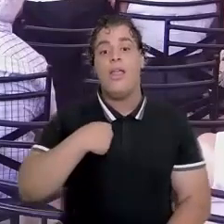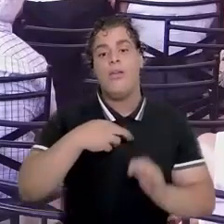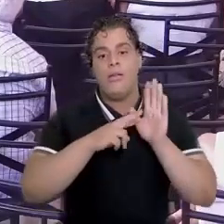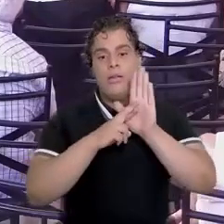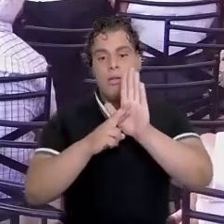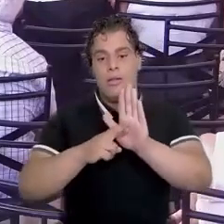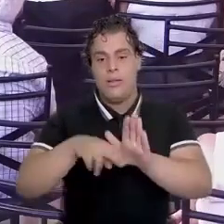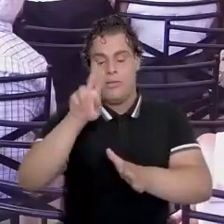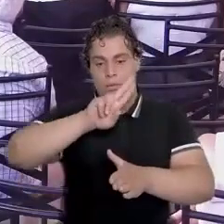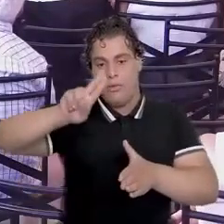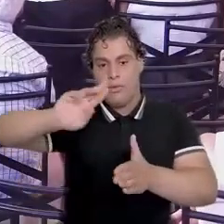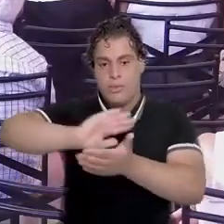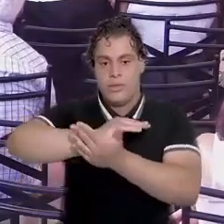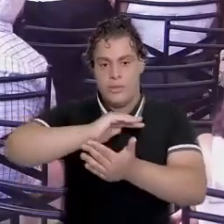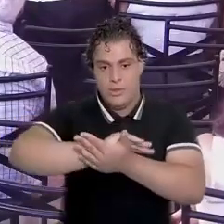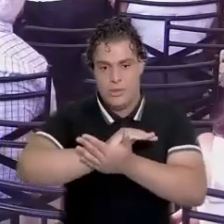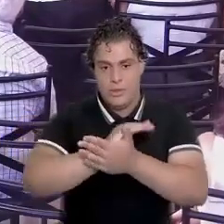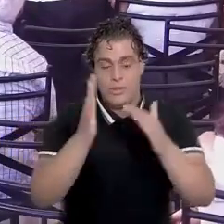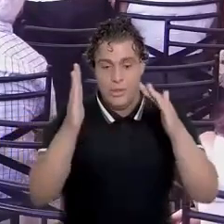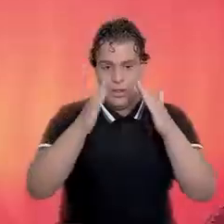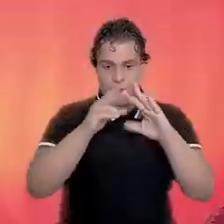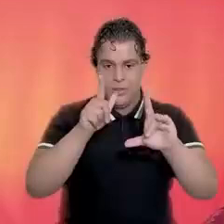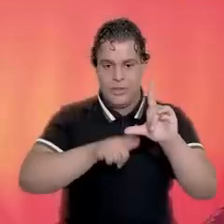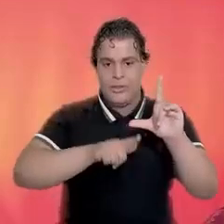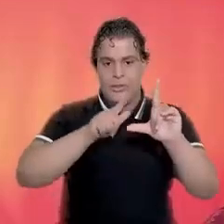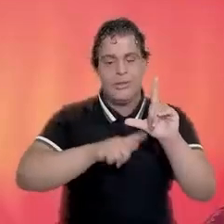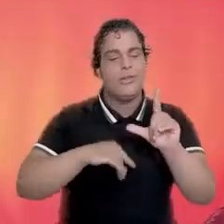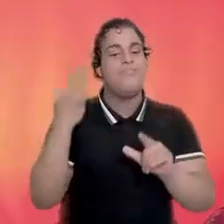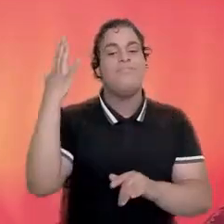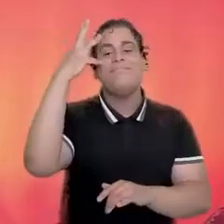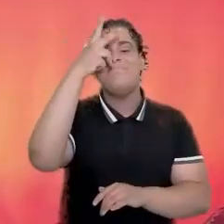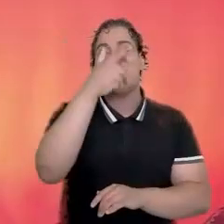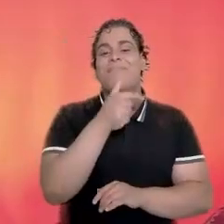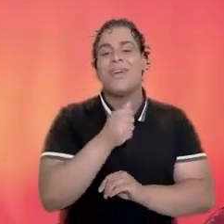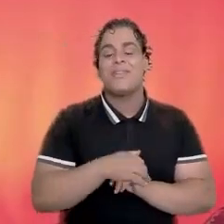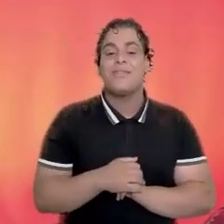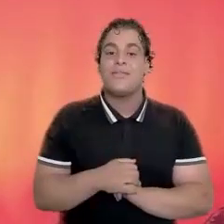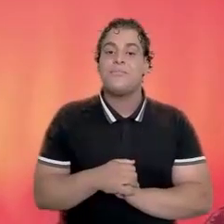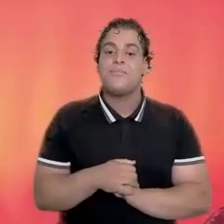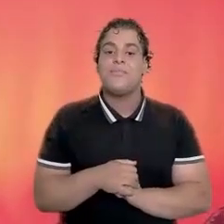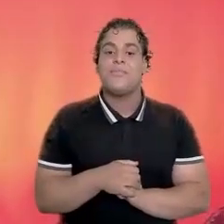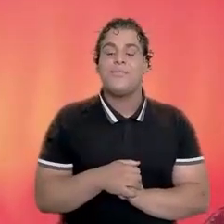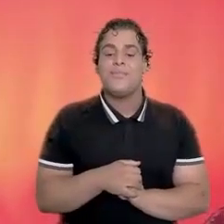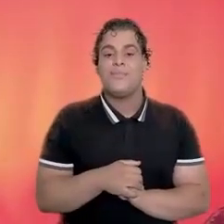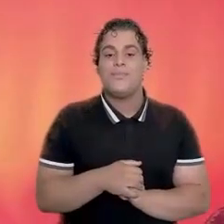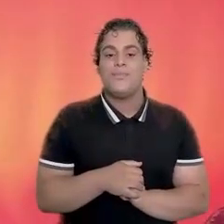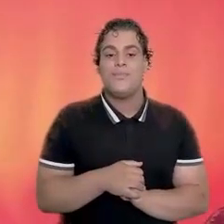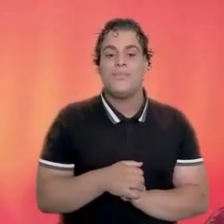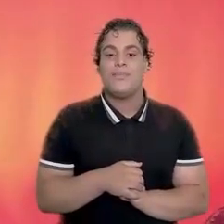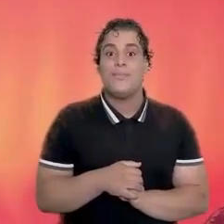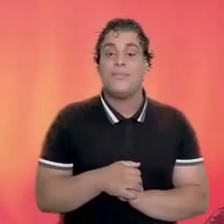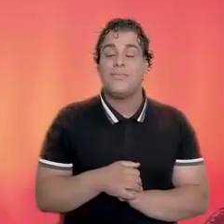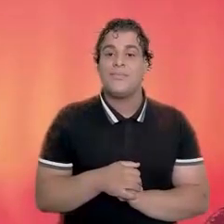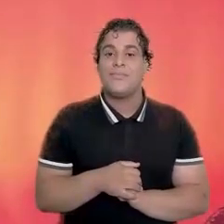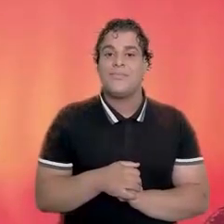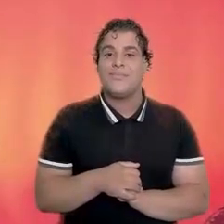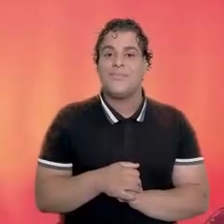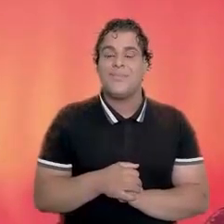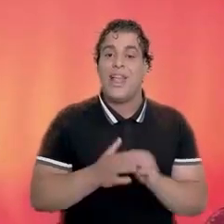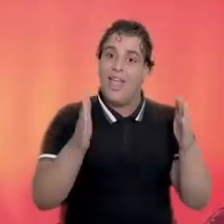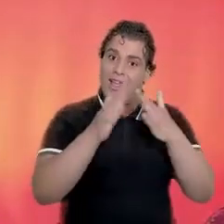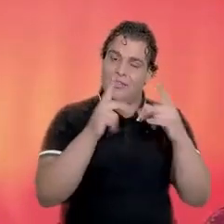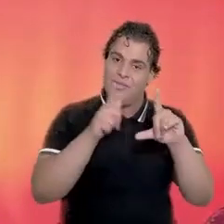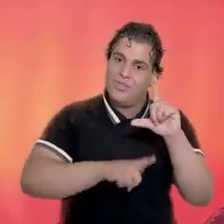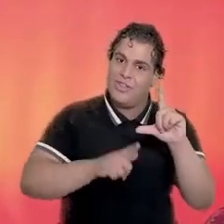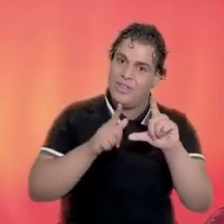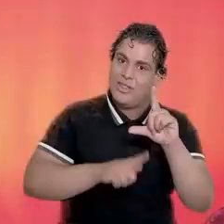Araxá e Mariana, aquela academia maravilhosa, essas questões da aldravia. Levar a Academia Araxá em as letras,